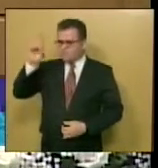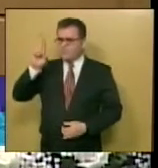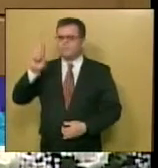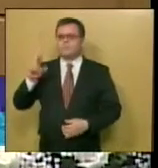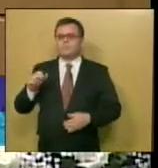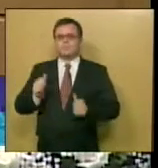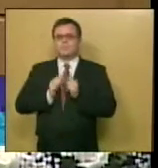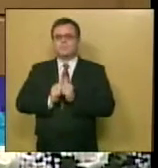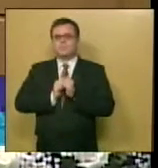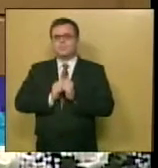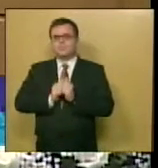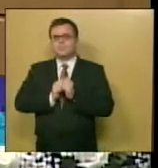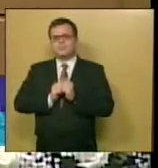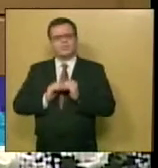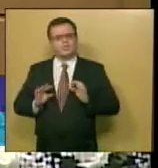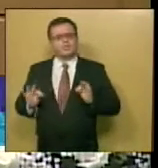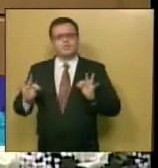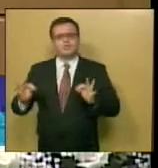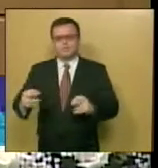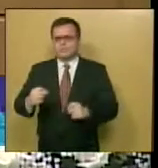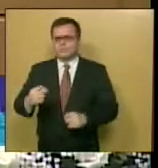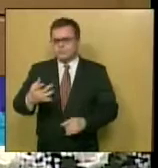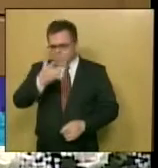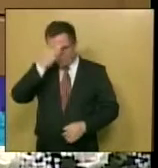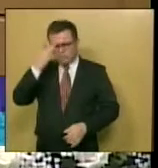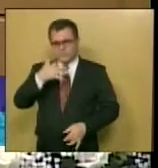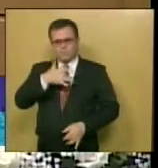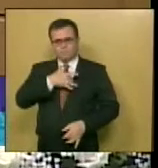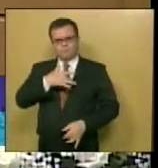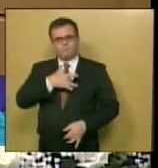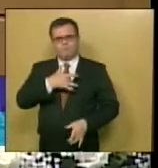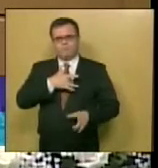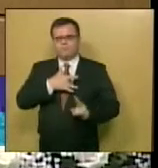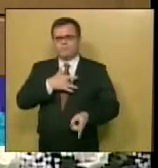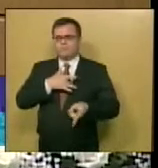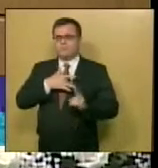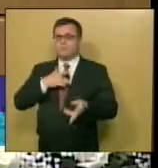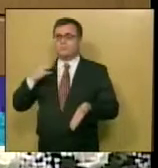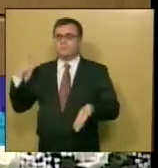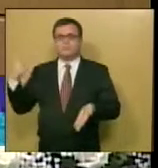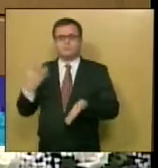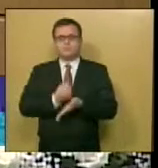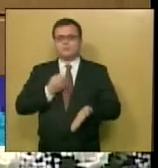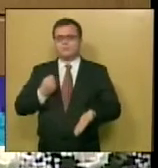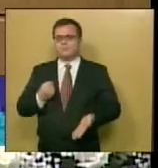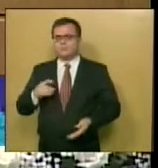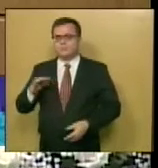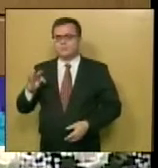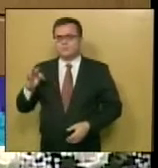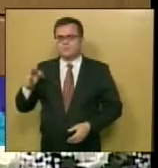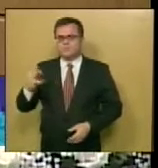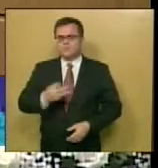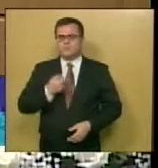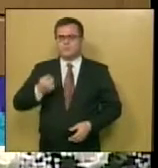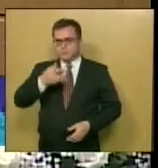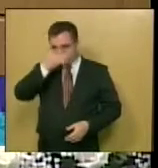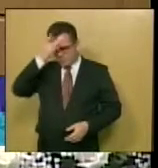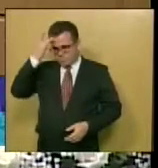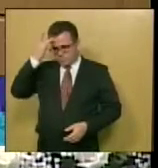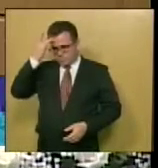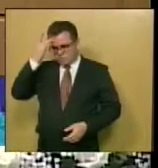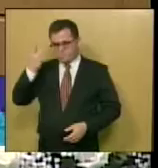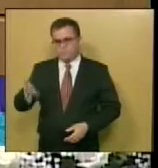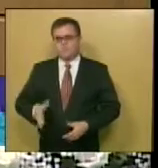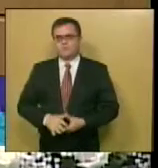dos que têm o coração quebrantado e salva os de espírito